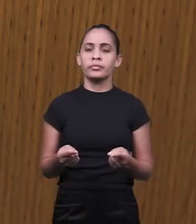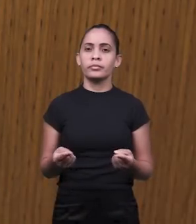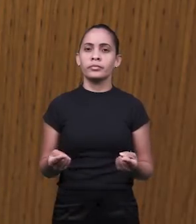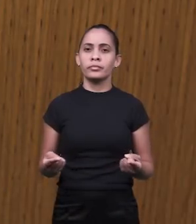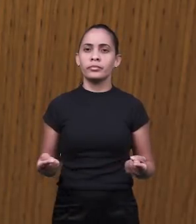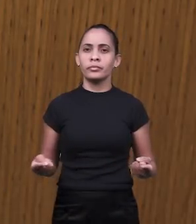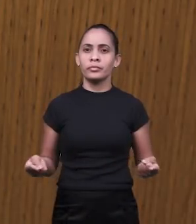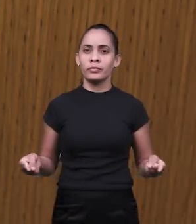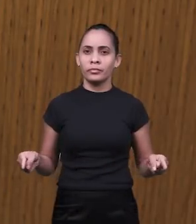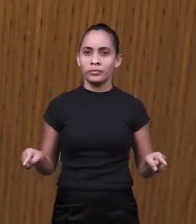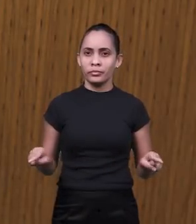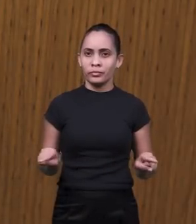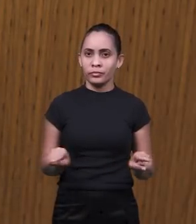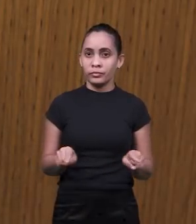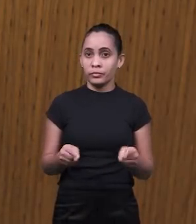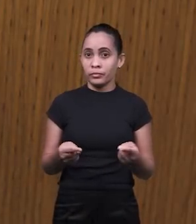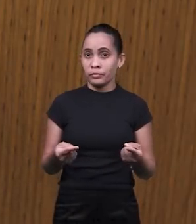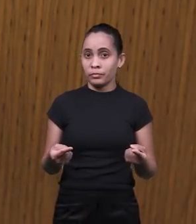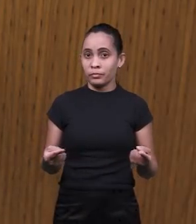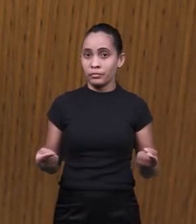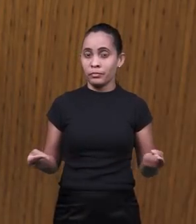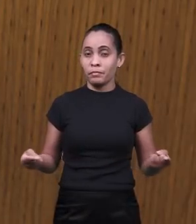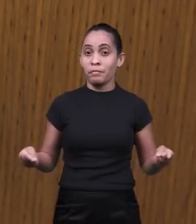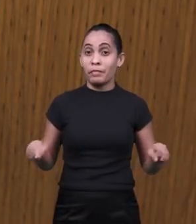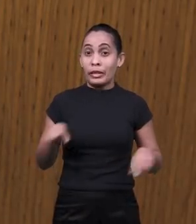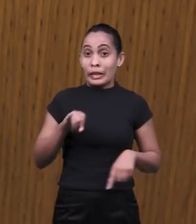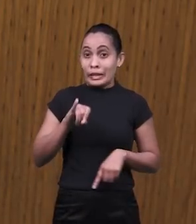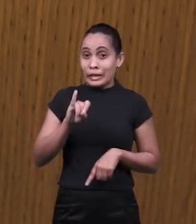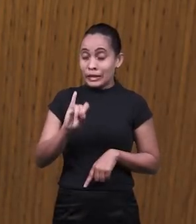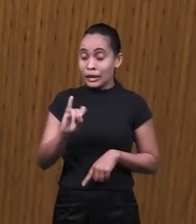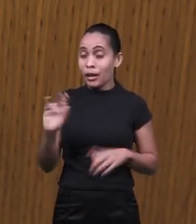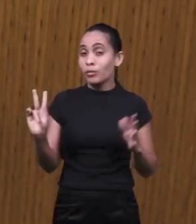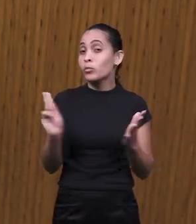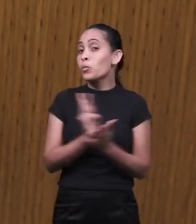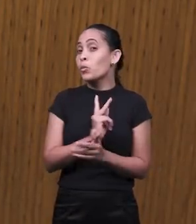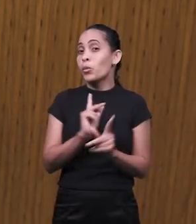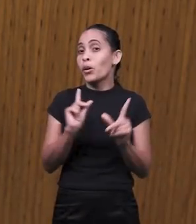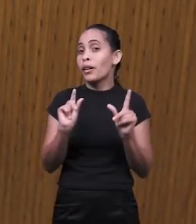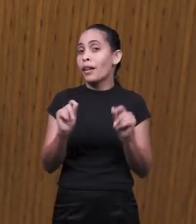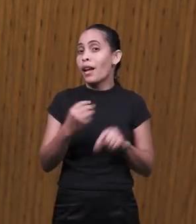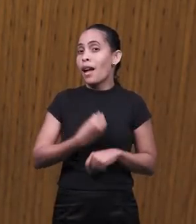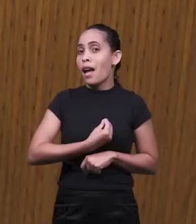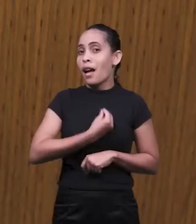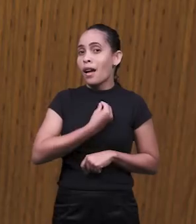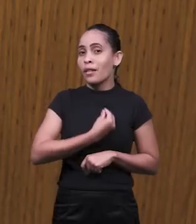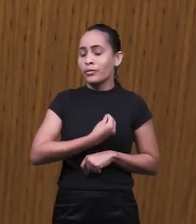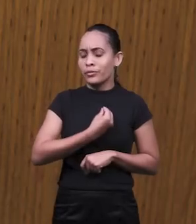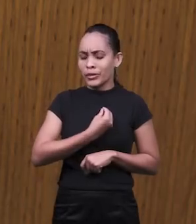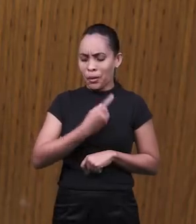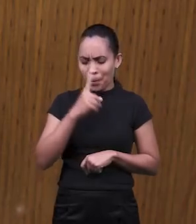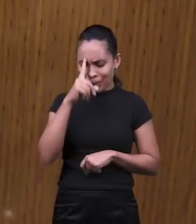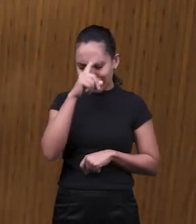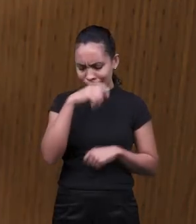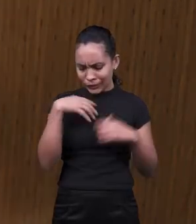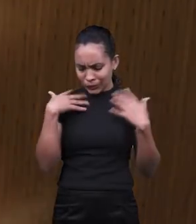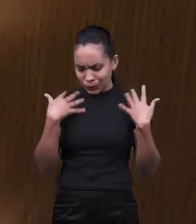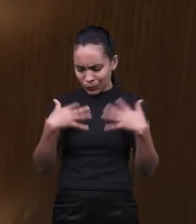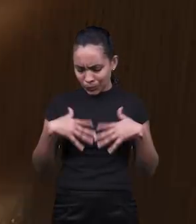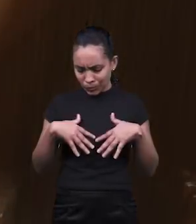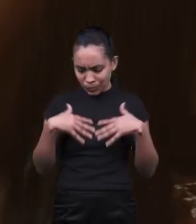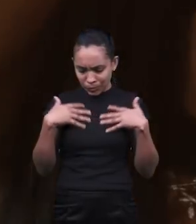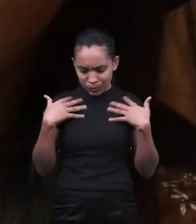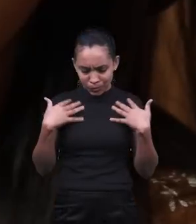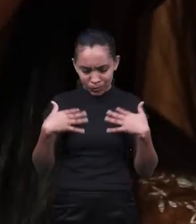E então, se a vida escurecer e eu já